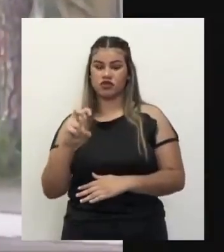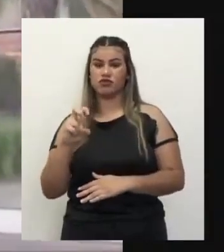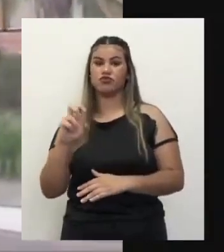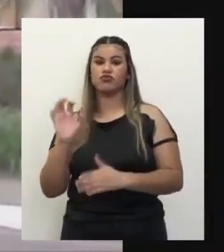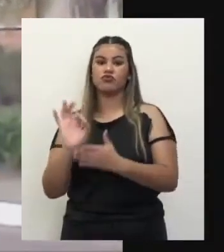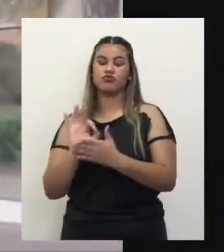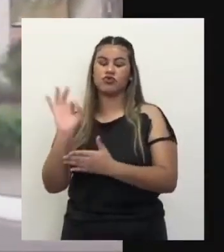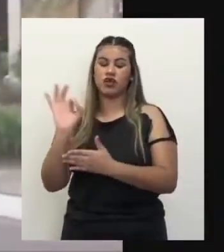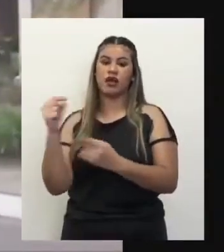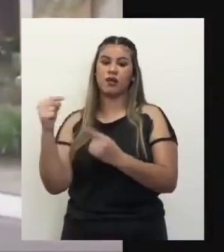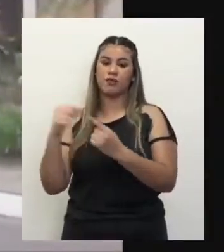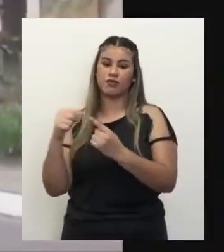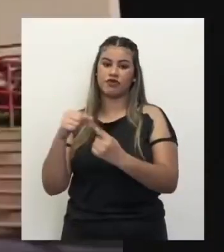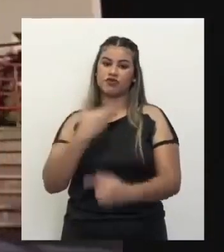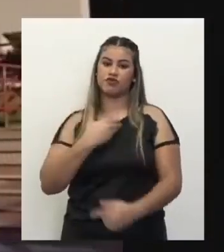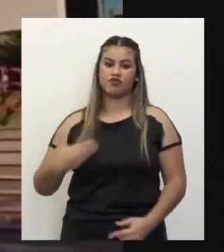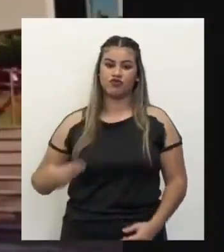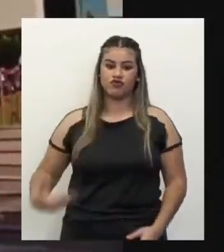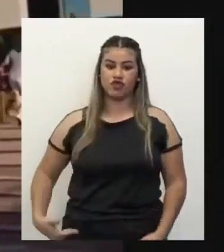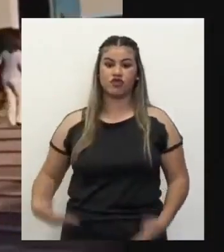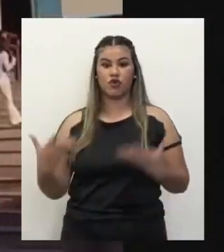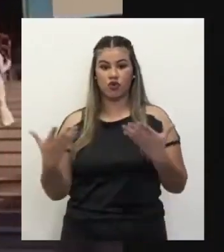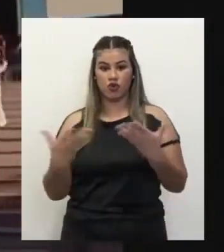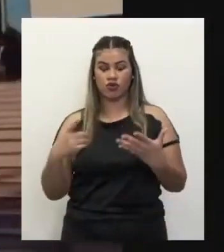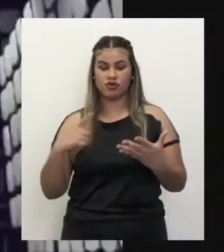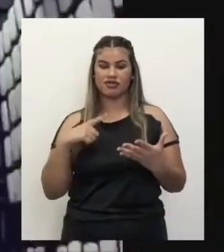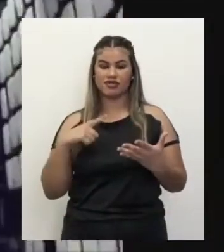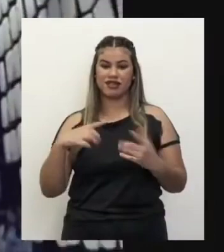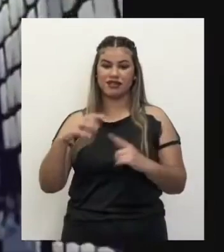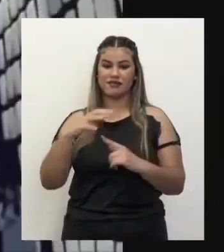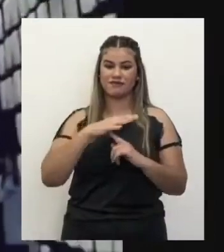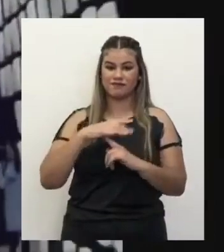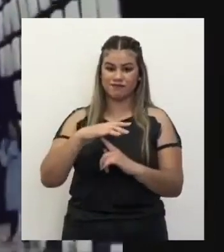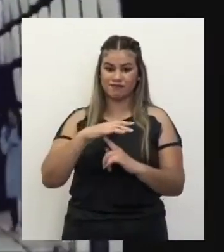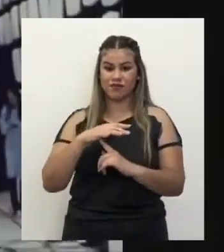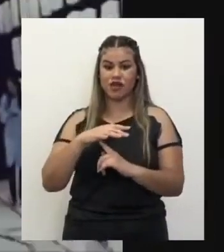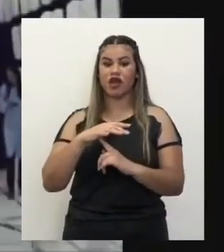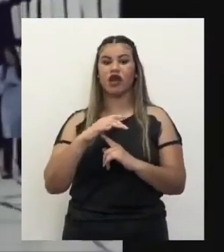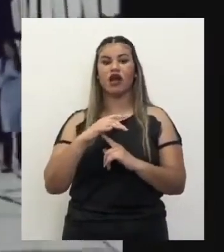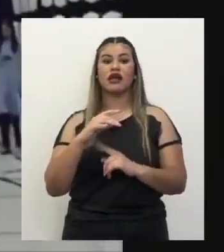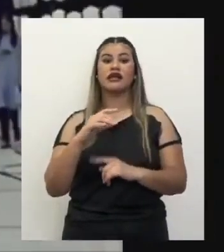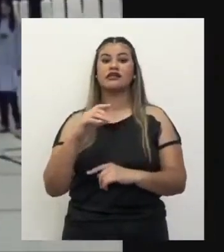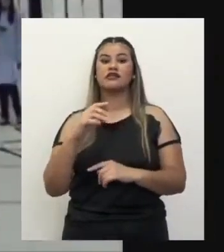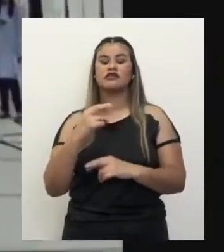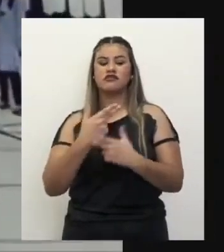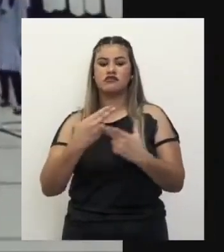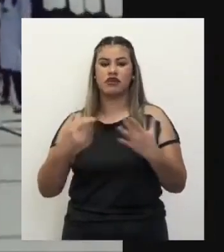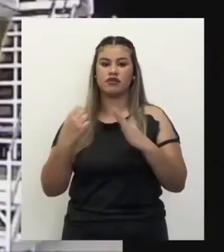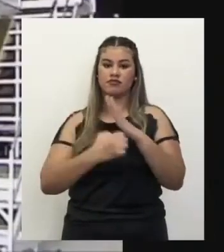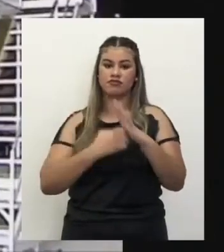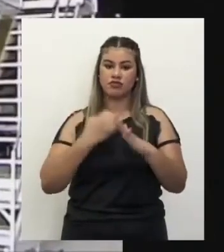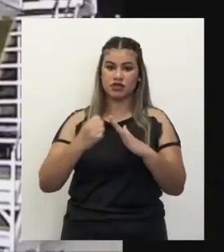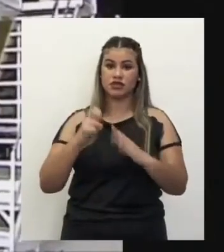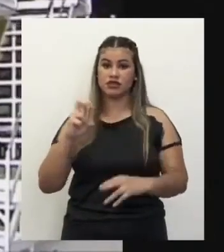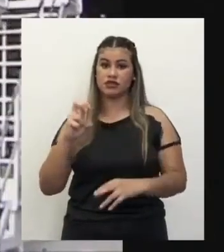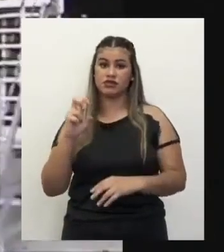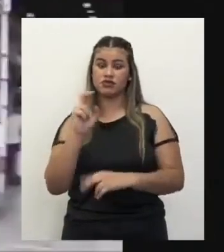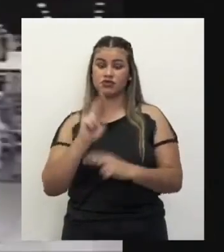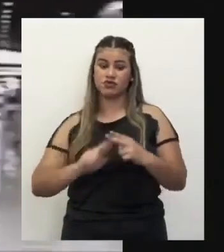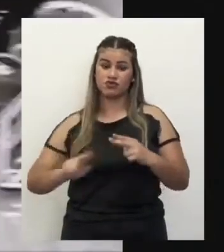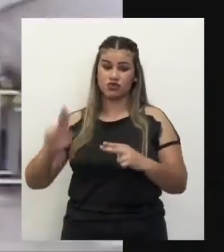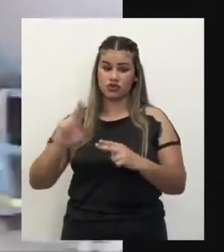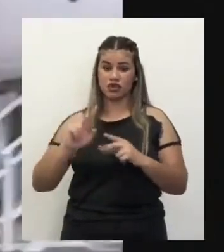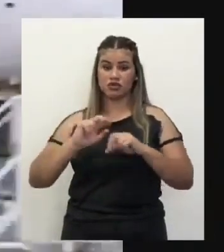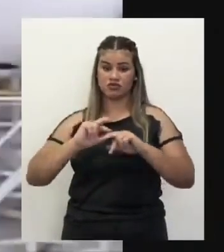reúne 300 empresas, 6 universidades e 5 centros de pesquisa. Mas nem por isso a cidade aposta só